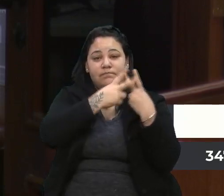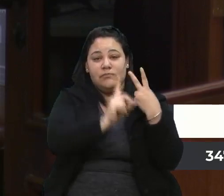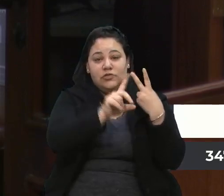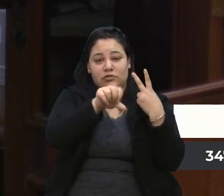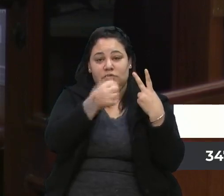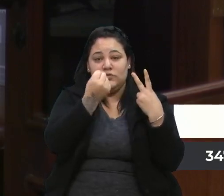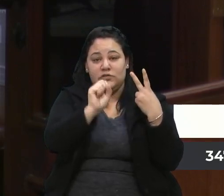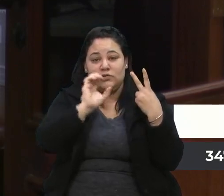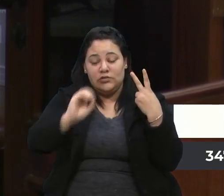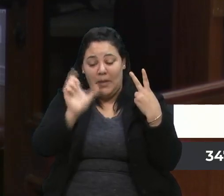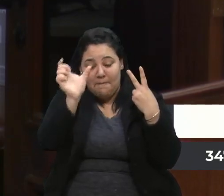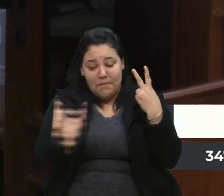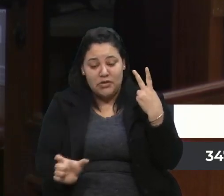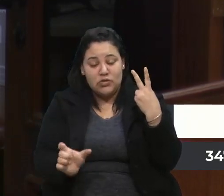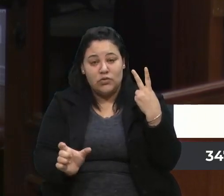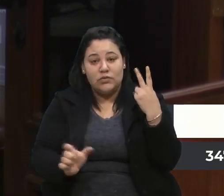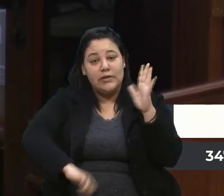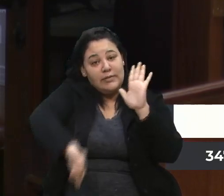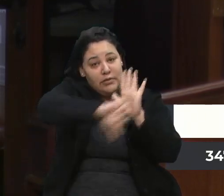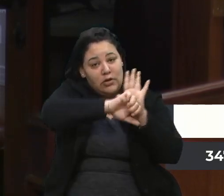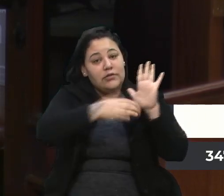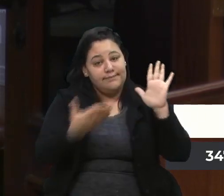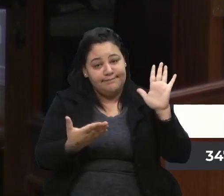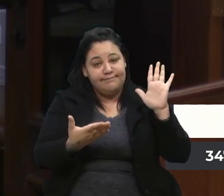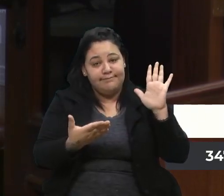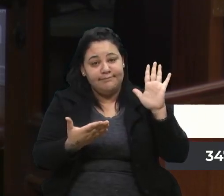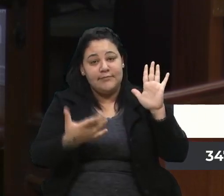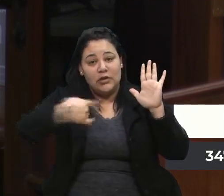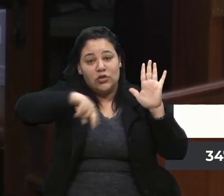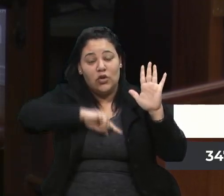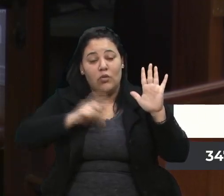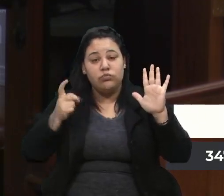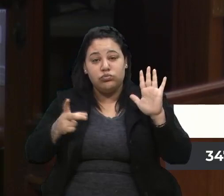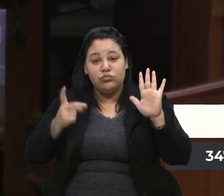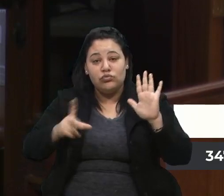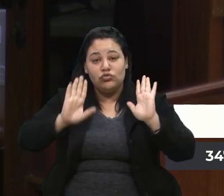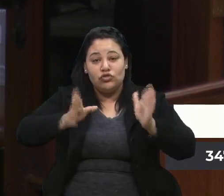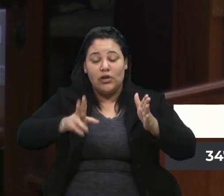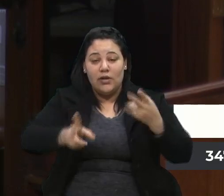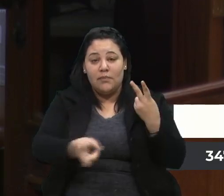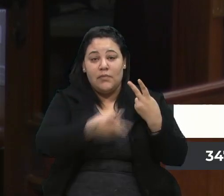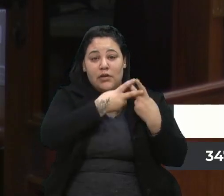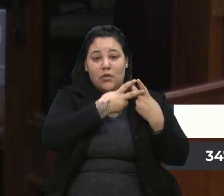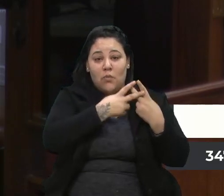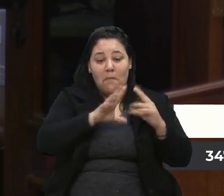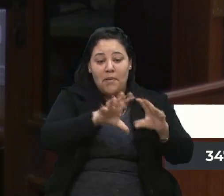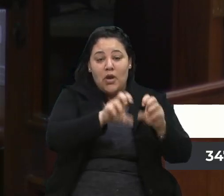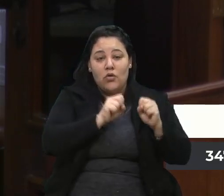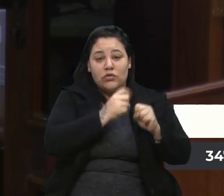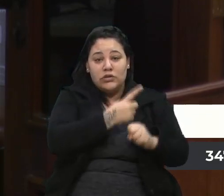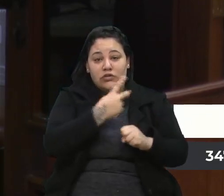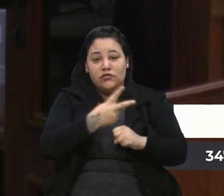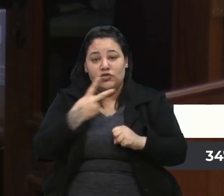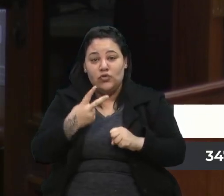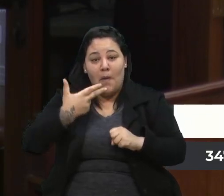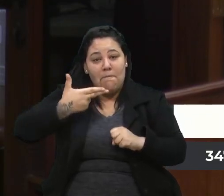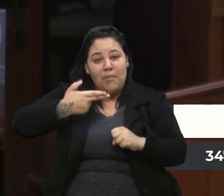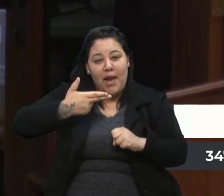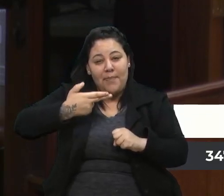1.980 pessoas, criminosos no caso. O 12 BPM já apreendeu mais de 122 armas, já apreendeu mais